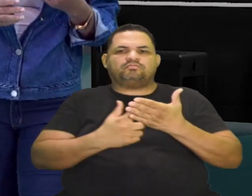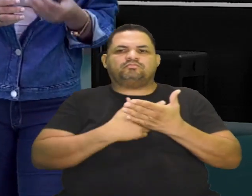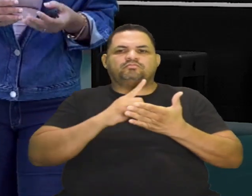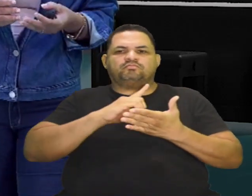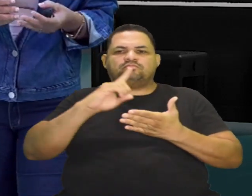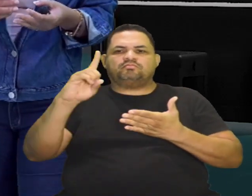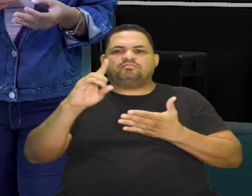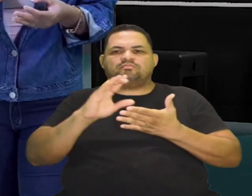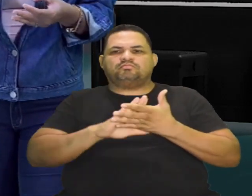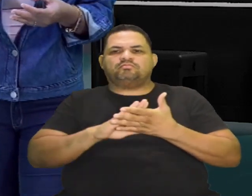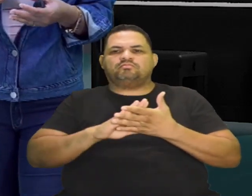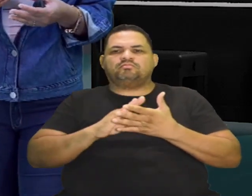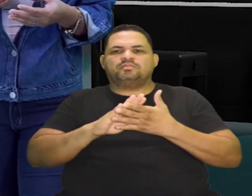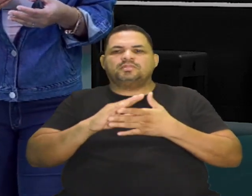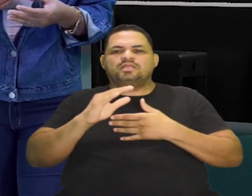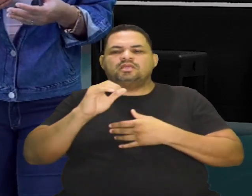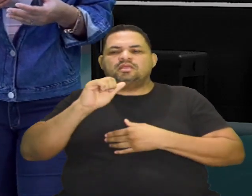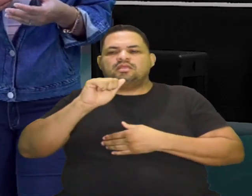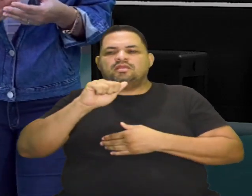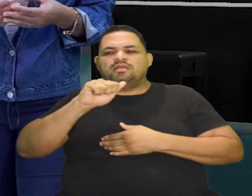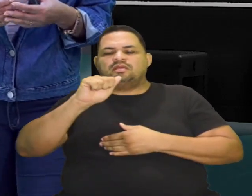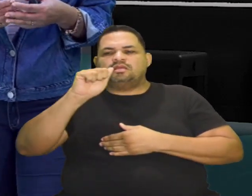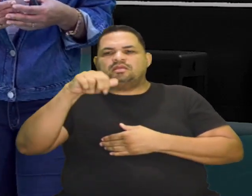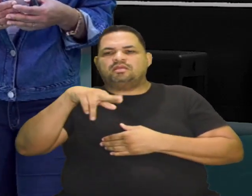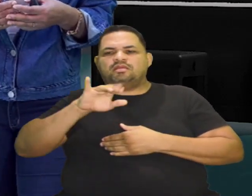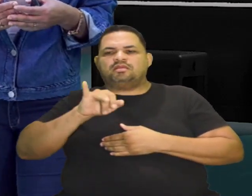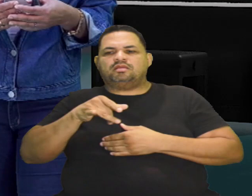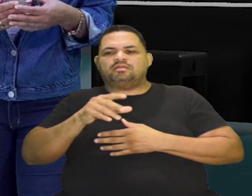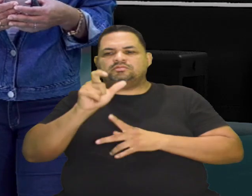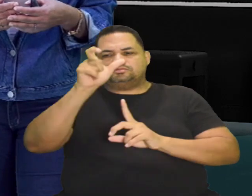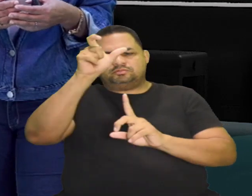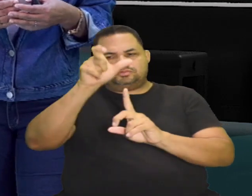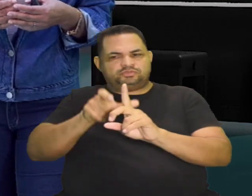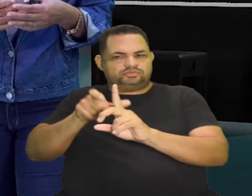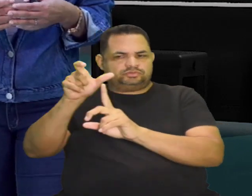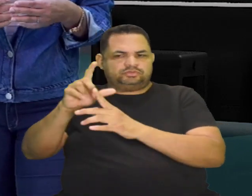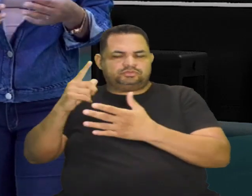muitos anjos, muitos personagens bíblicos, né?